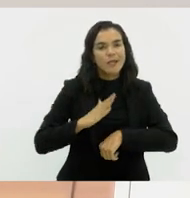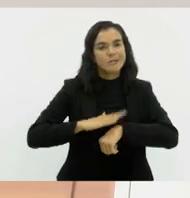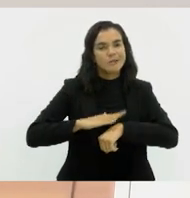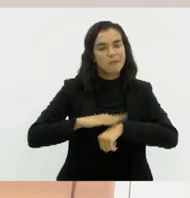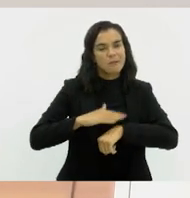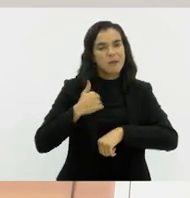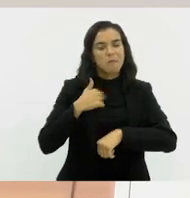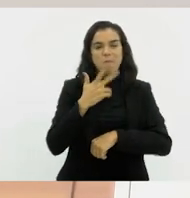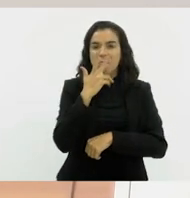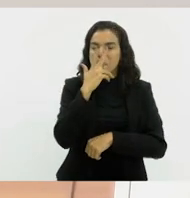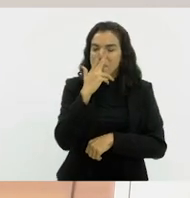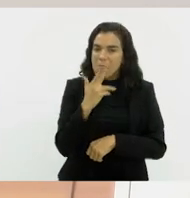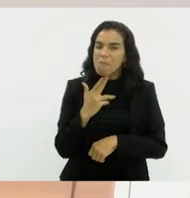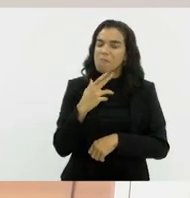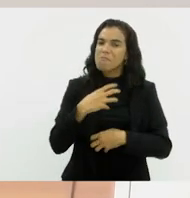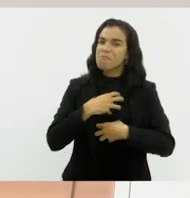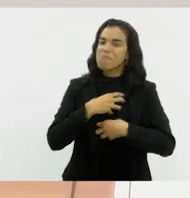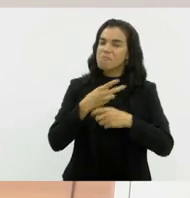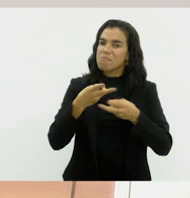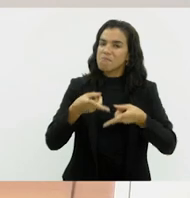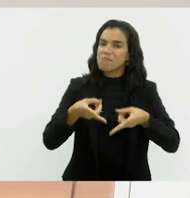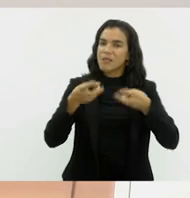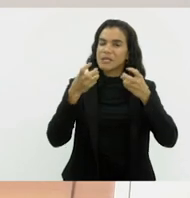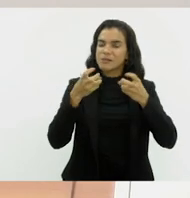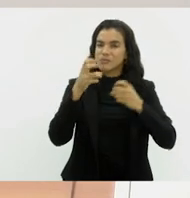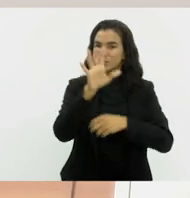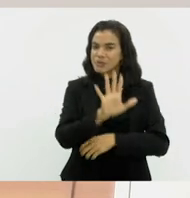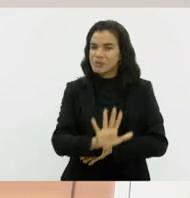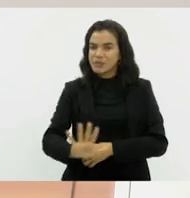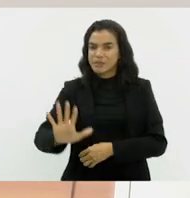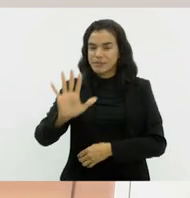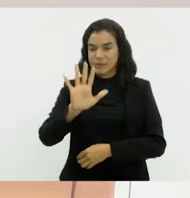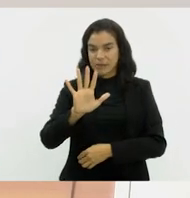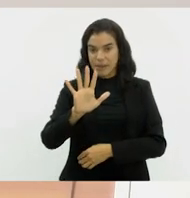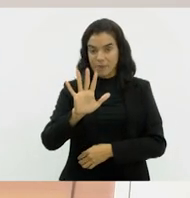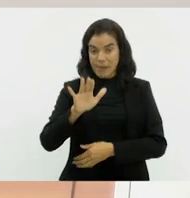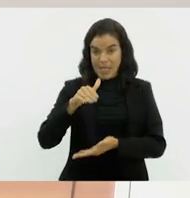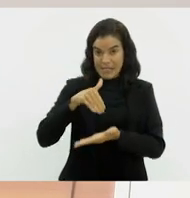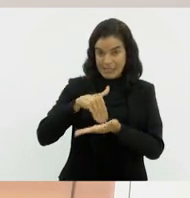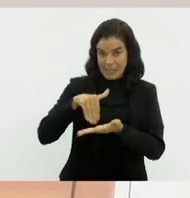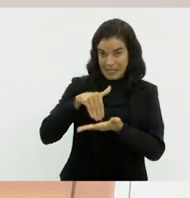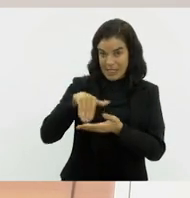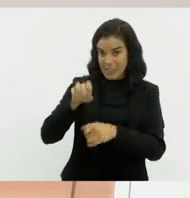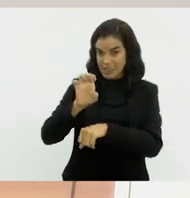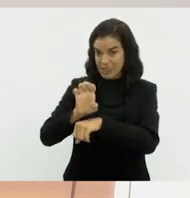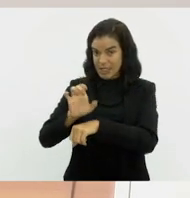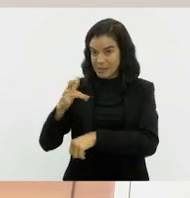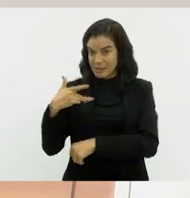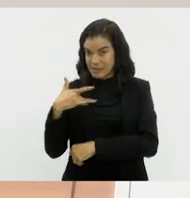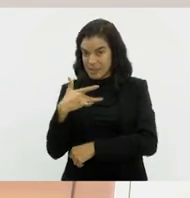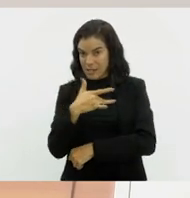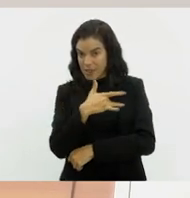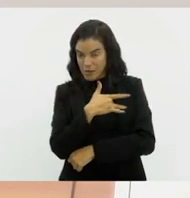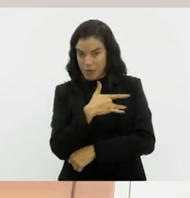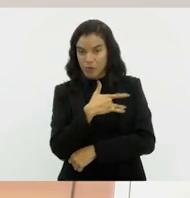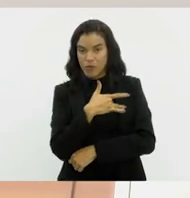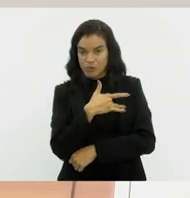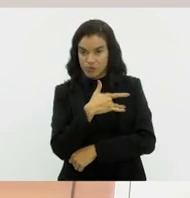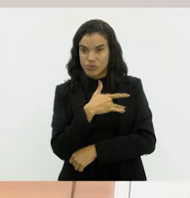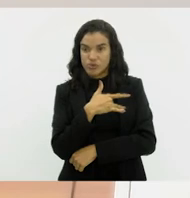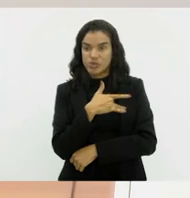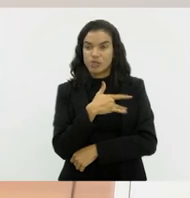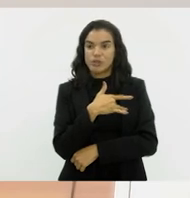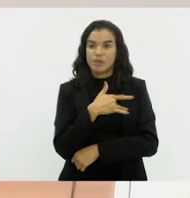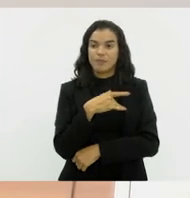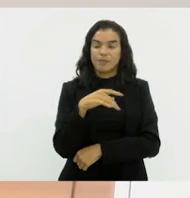me parece que nós temos um cenário que é a Secretaria de Estado de Saúde, ouvindo aí